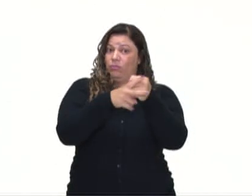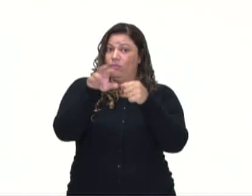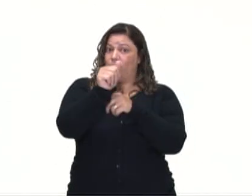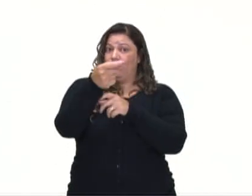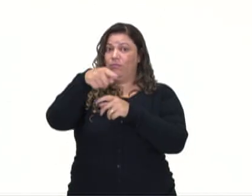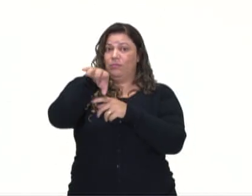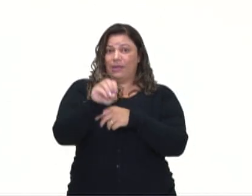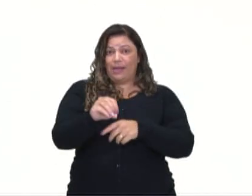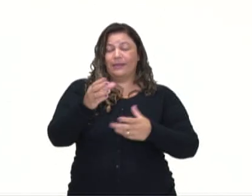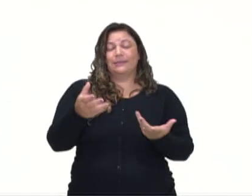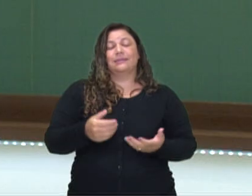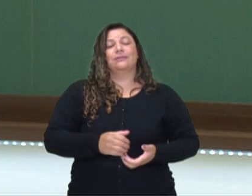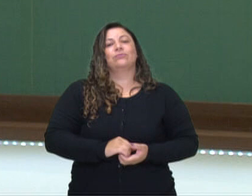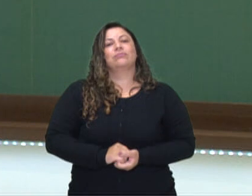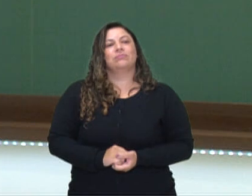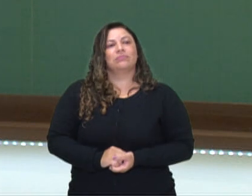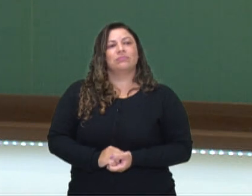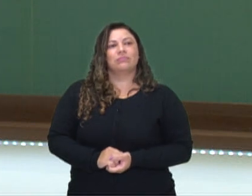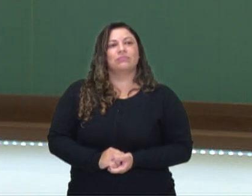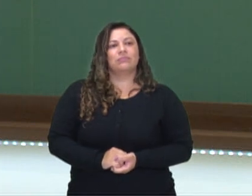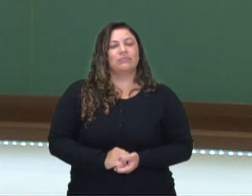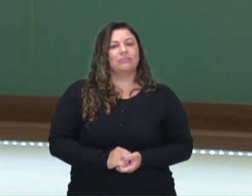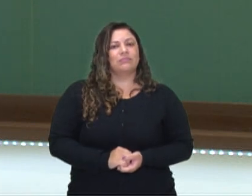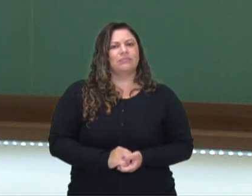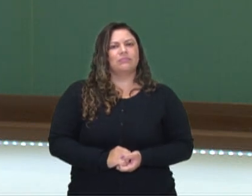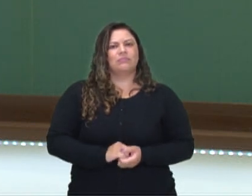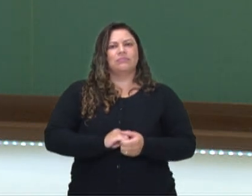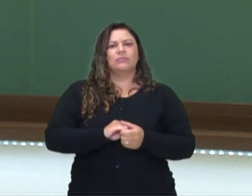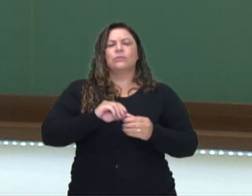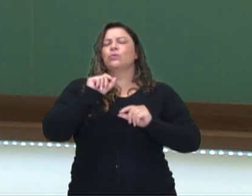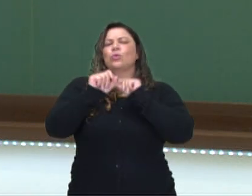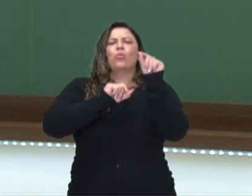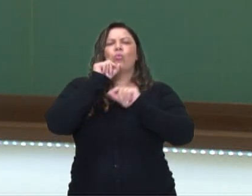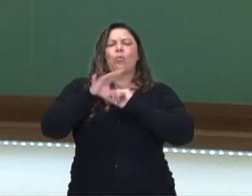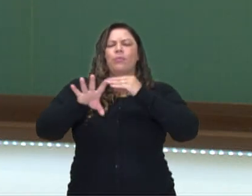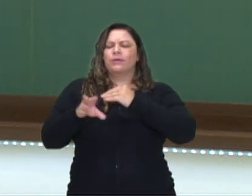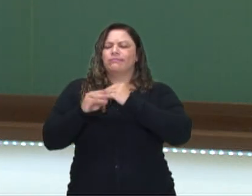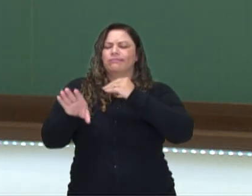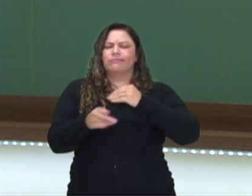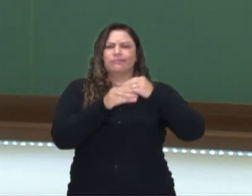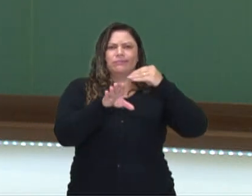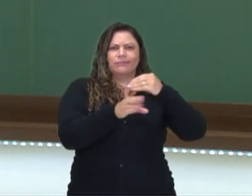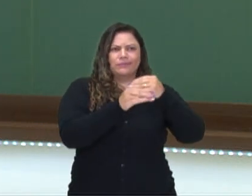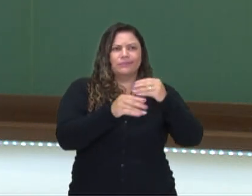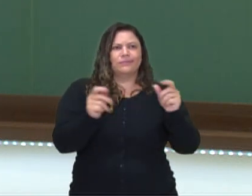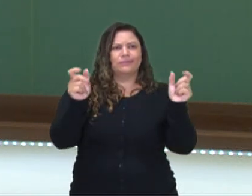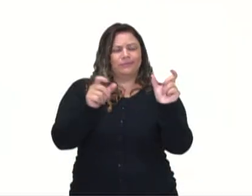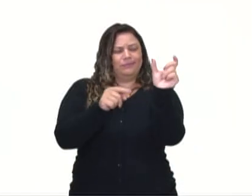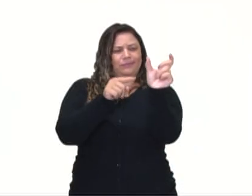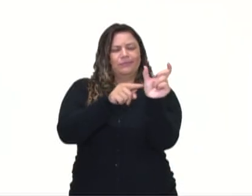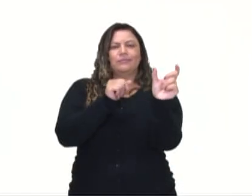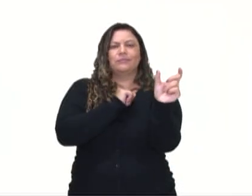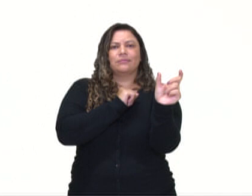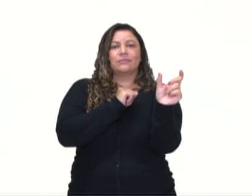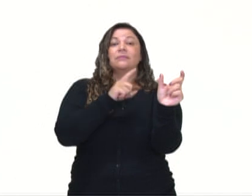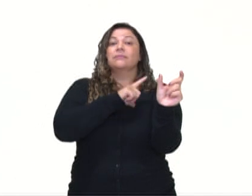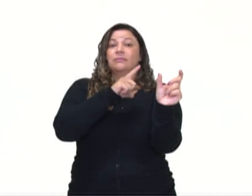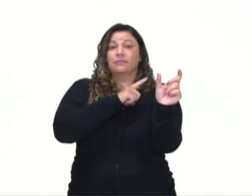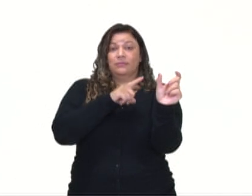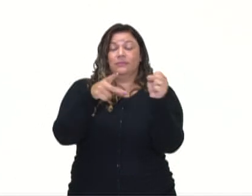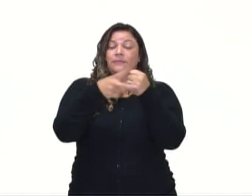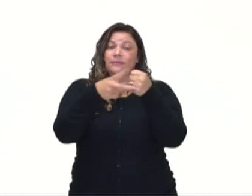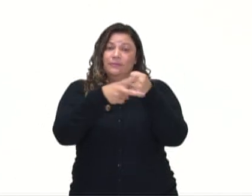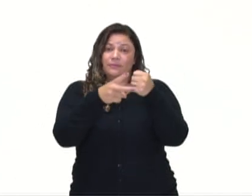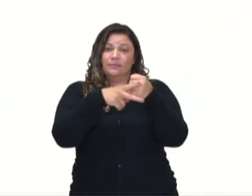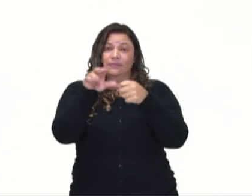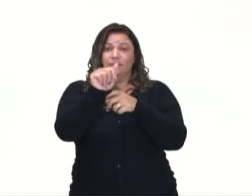ação, predicado verbal. Como é composto esse predicado verbal, então? Predicado verbal tem um verbo de ação,